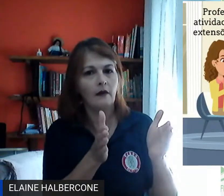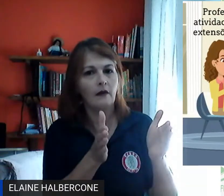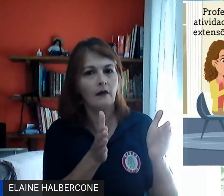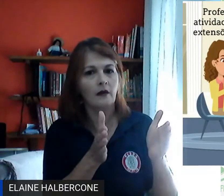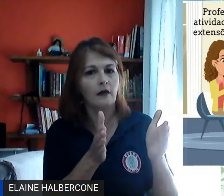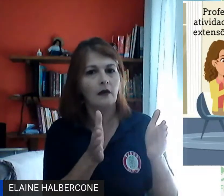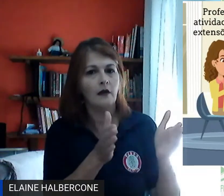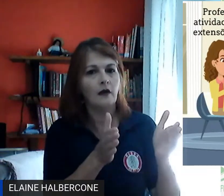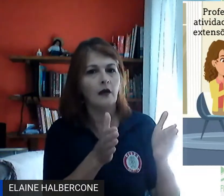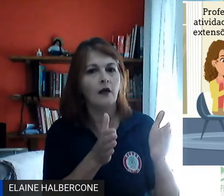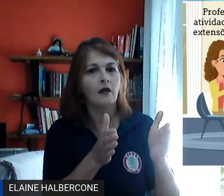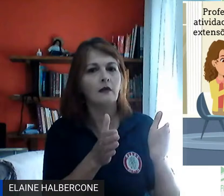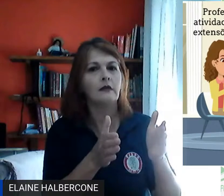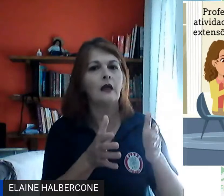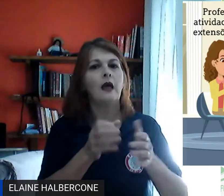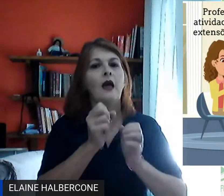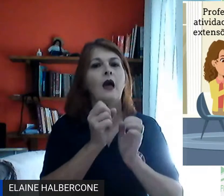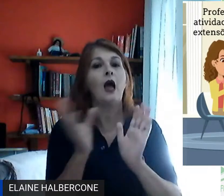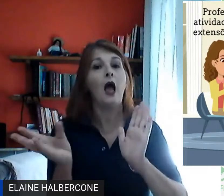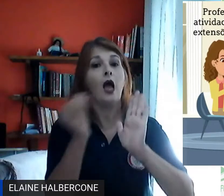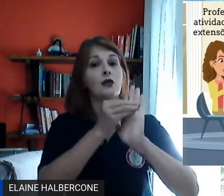adicionar as atividades,